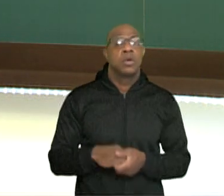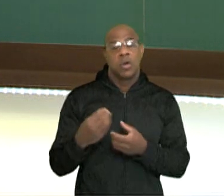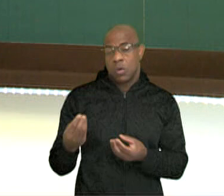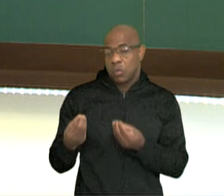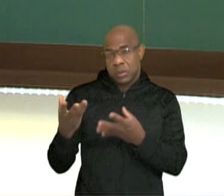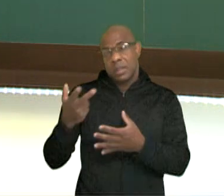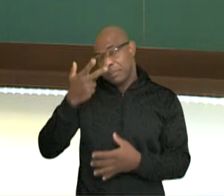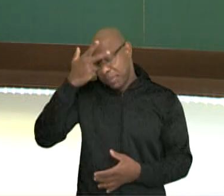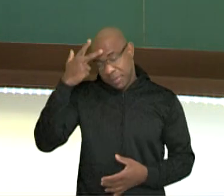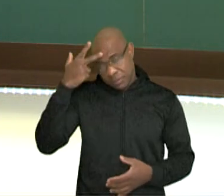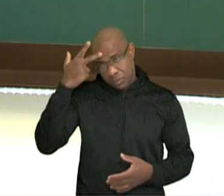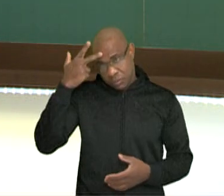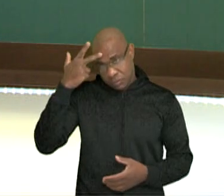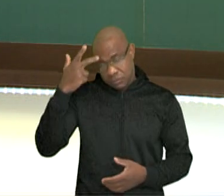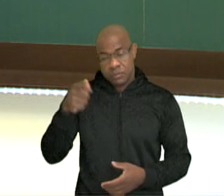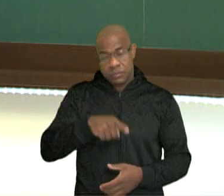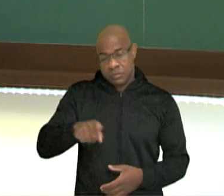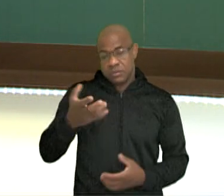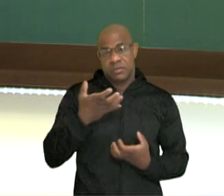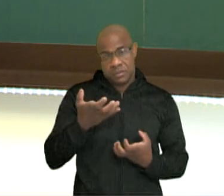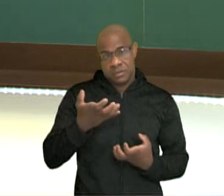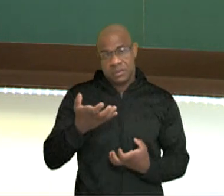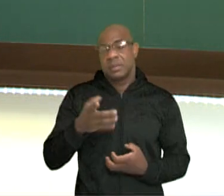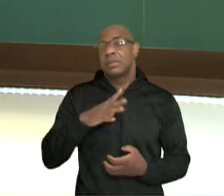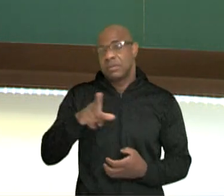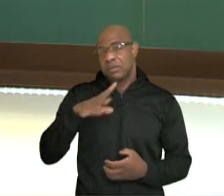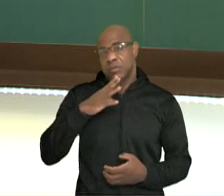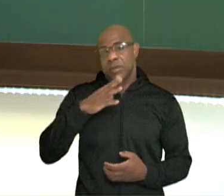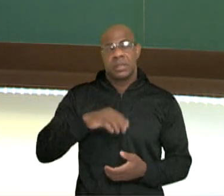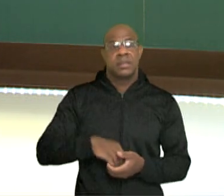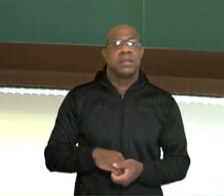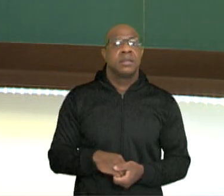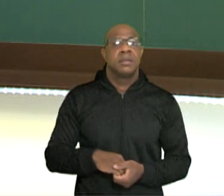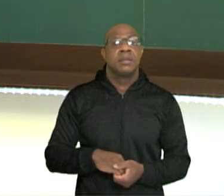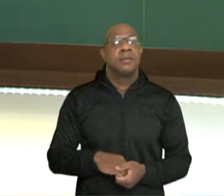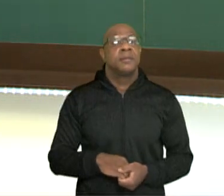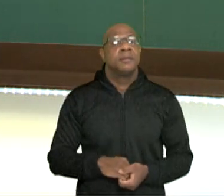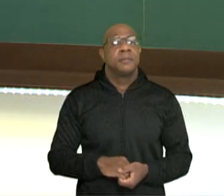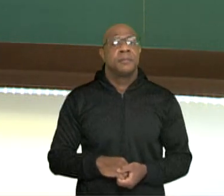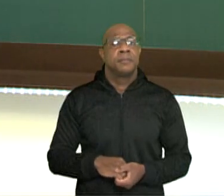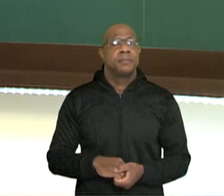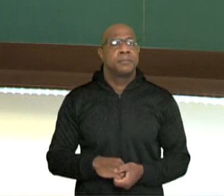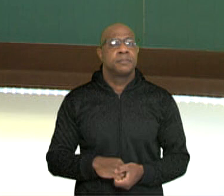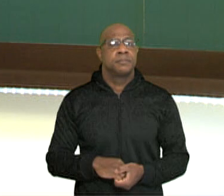ofereçam a alguém, né, que vocês tenham conhecimento, certo? Muito bem.